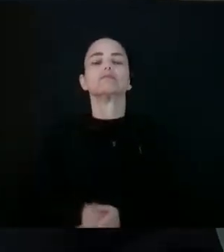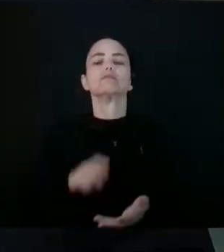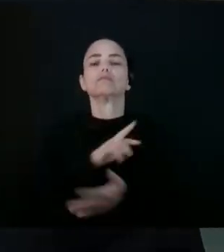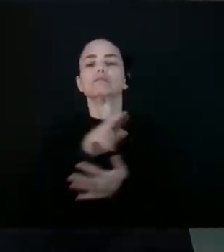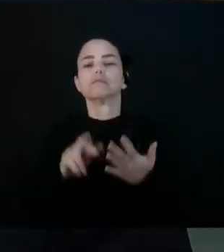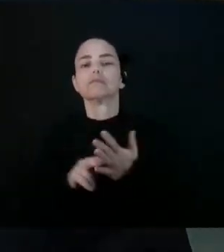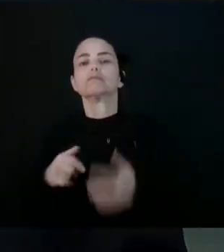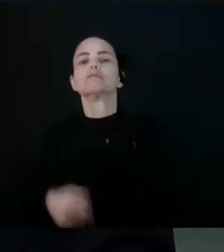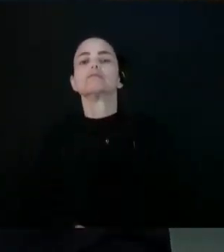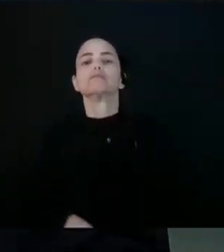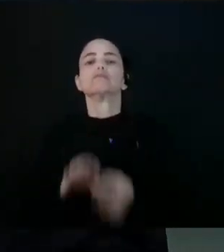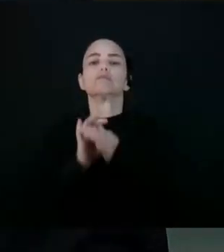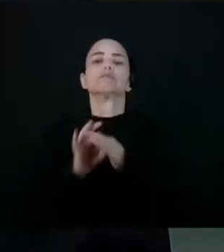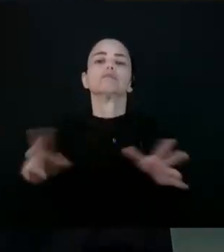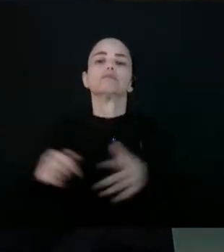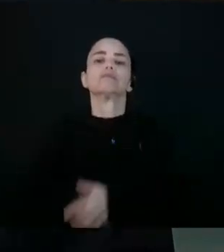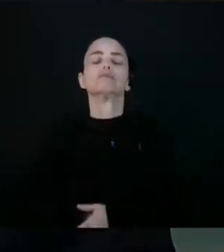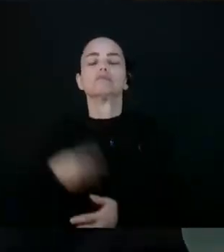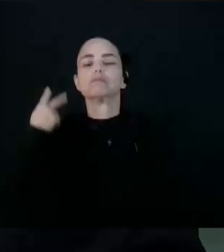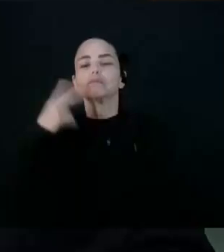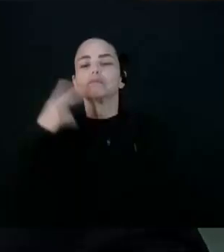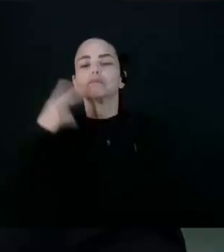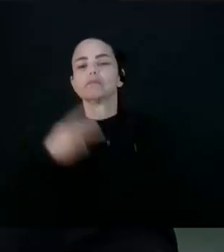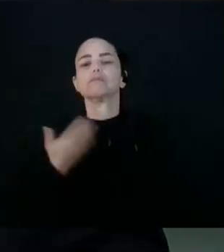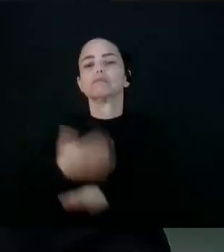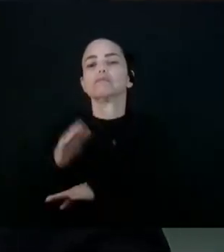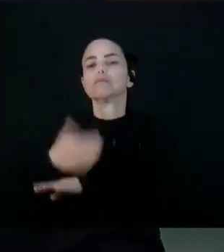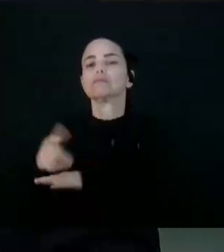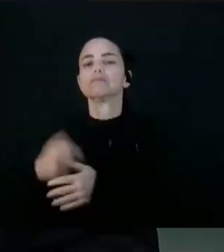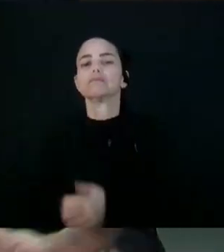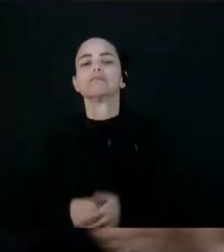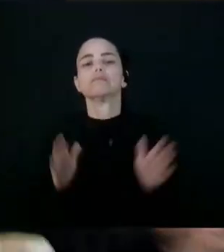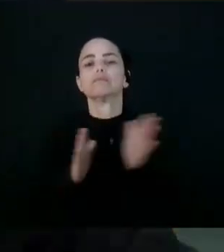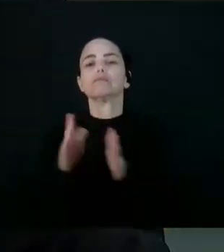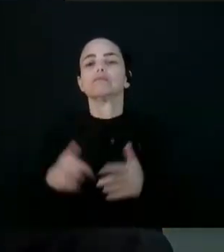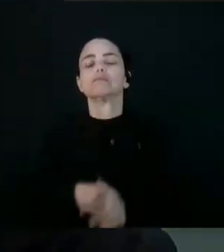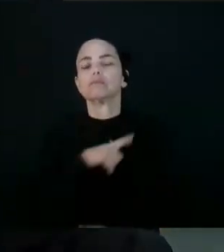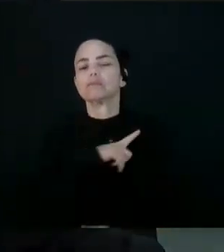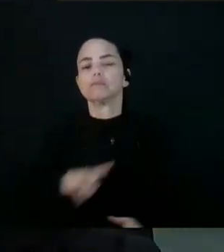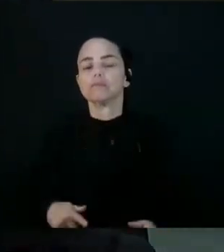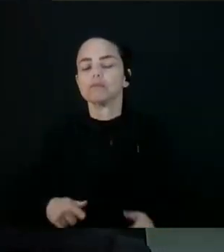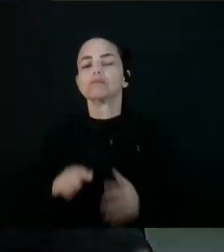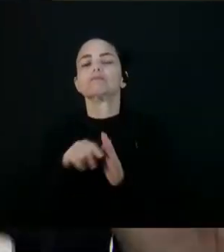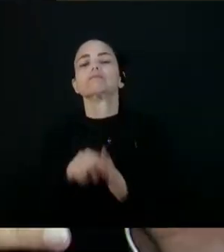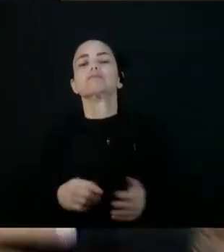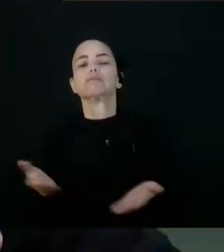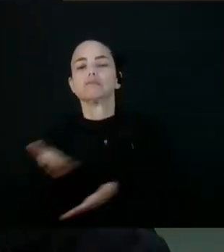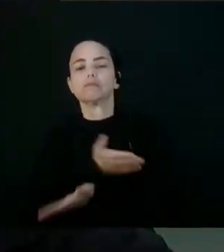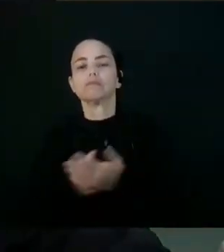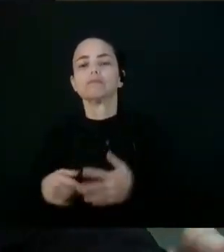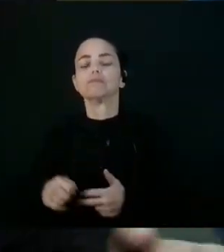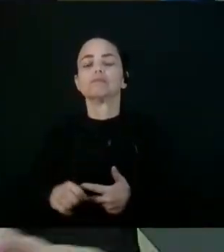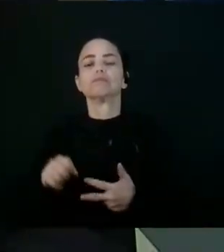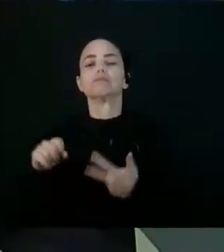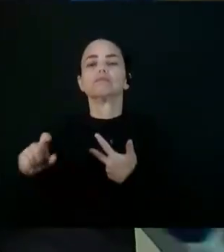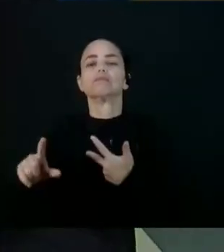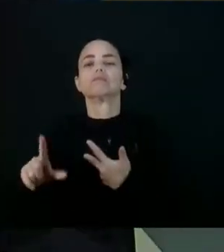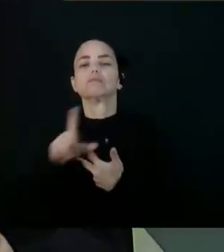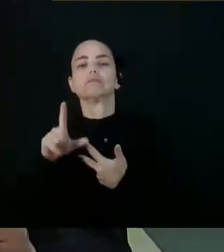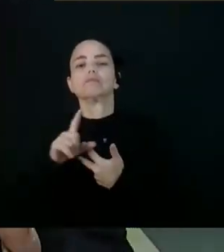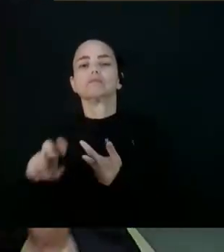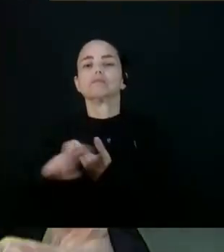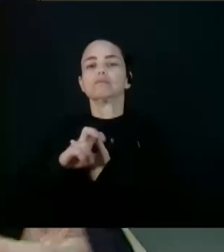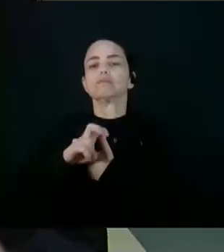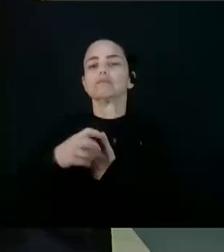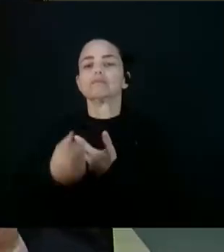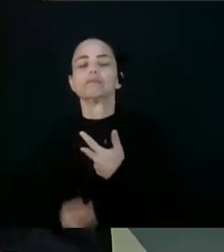são disponibilizados para o vereador exercer o seu mandato, como é que se dá a relação entre o Poder Legislativo e o Executivo, né,